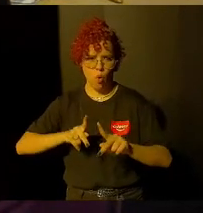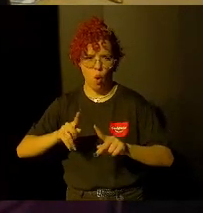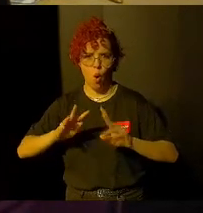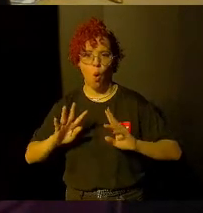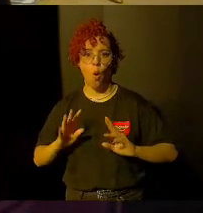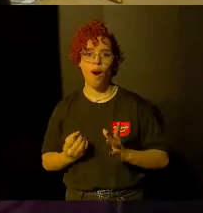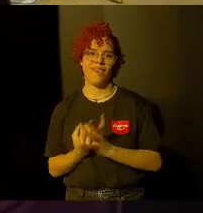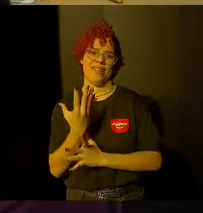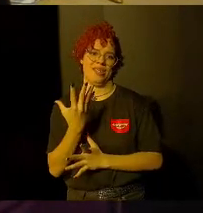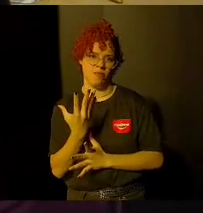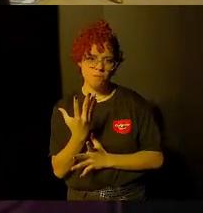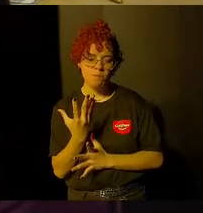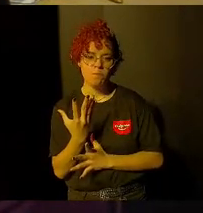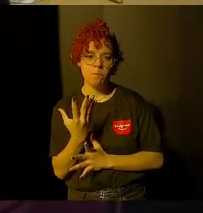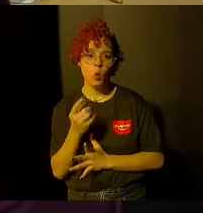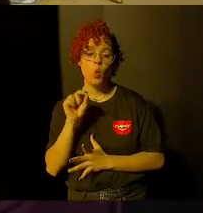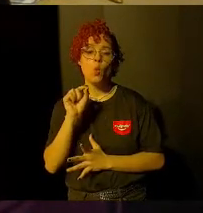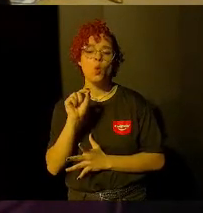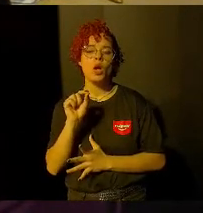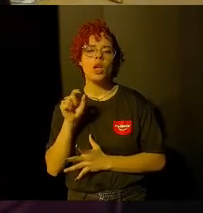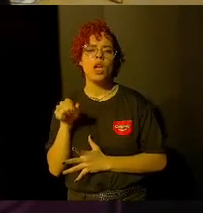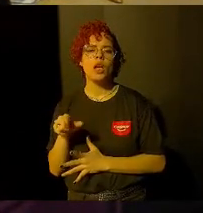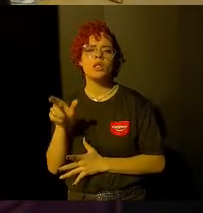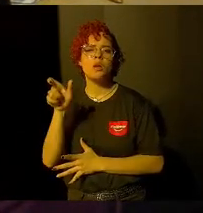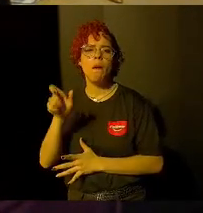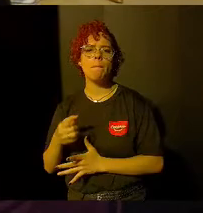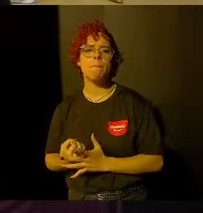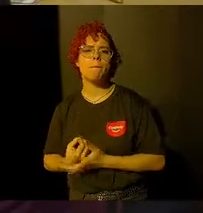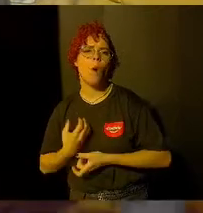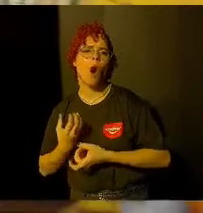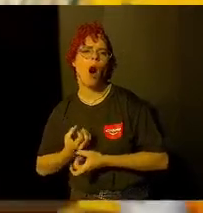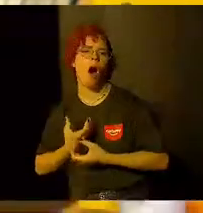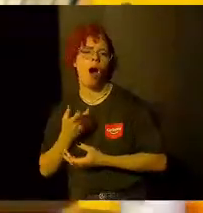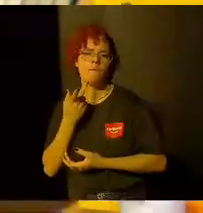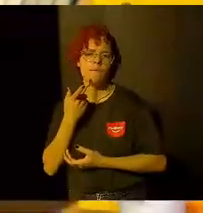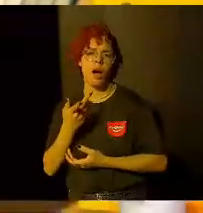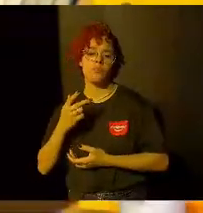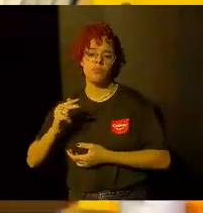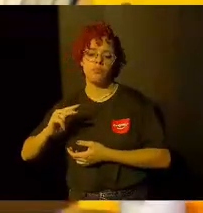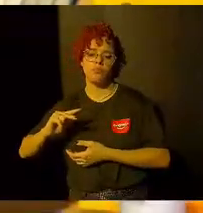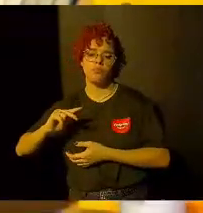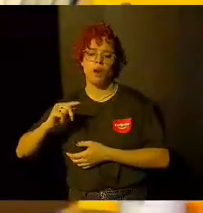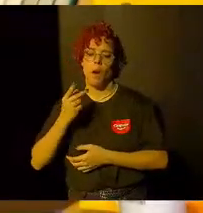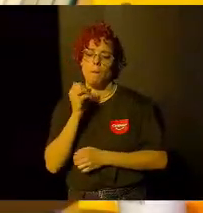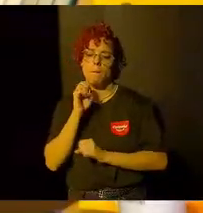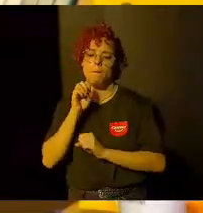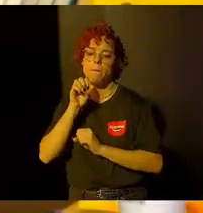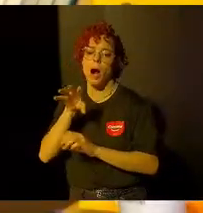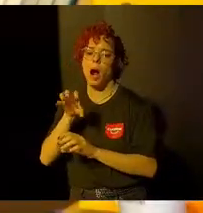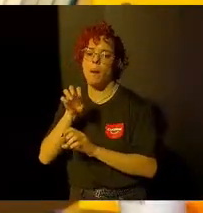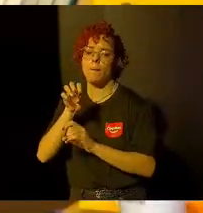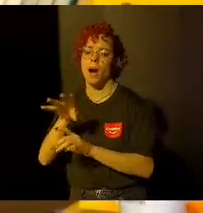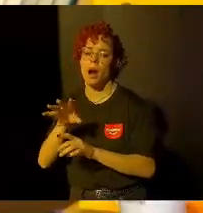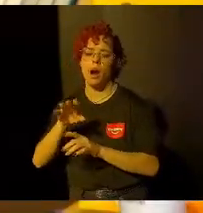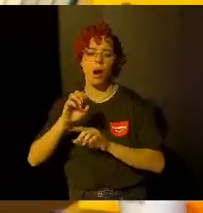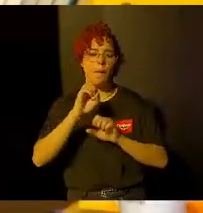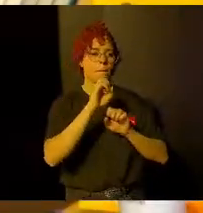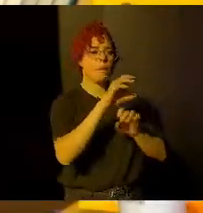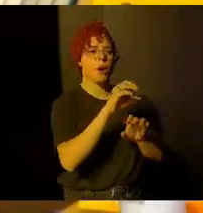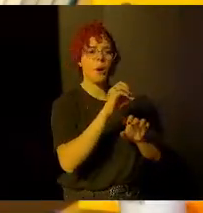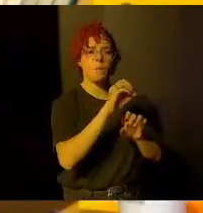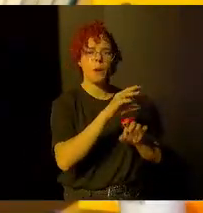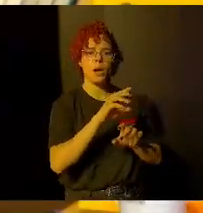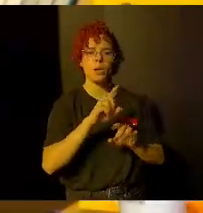e o que esses poetas fazem é passar de uns para os outros durante os séculos